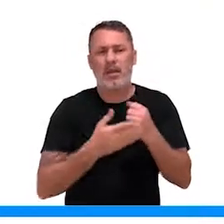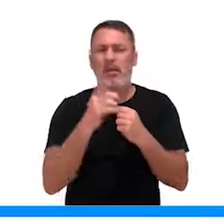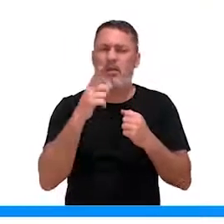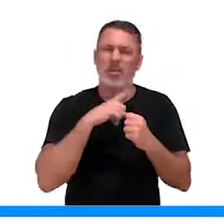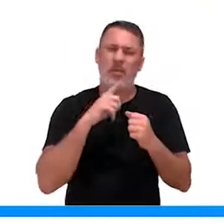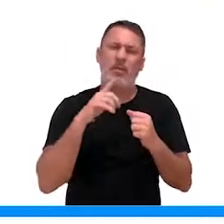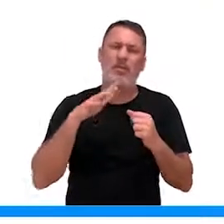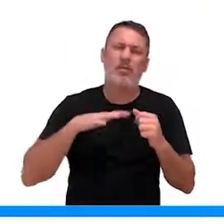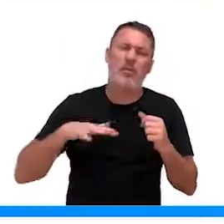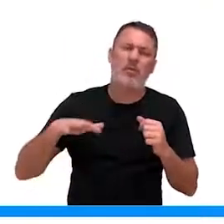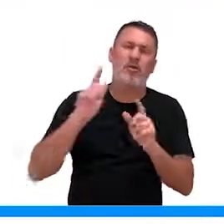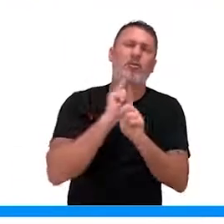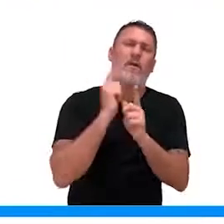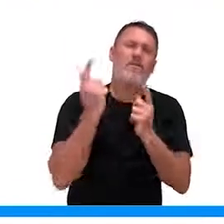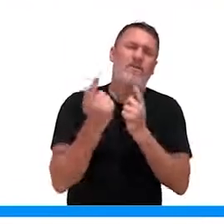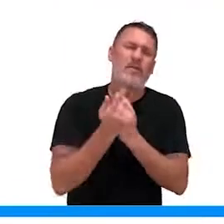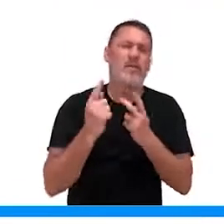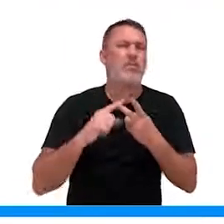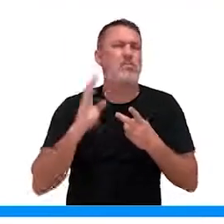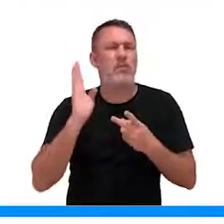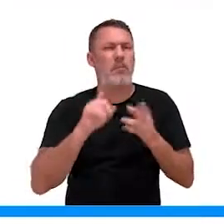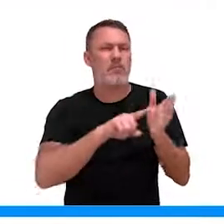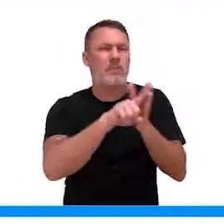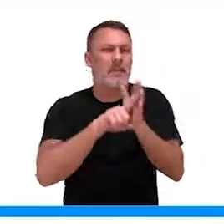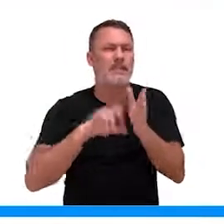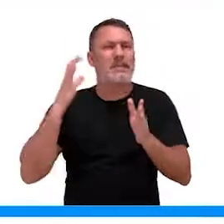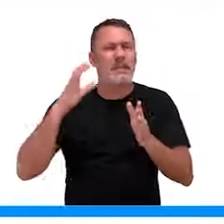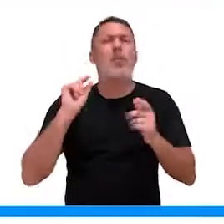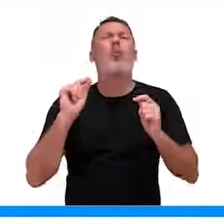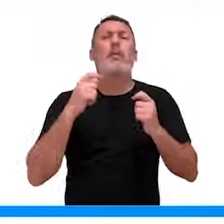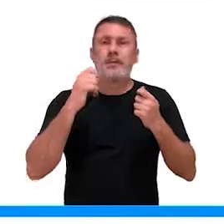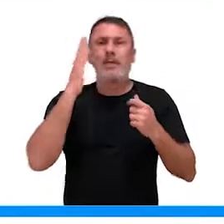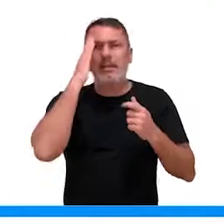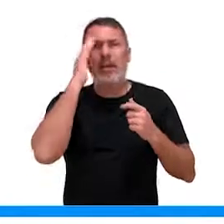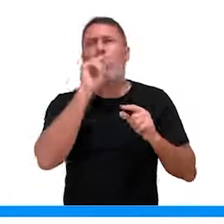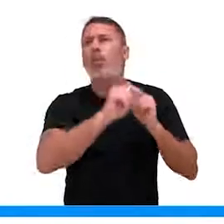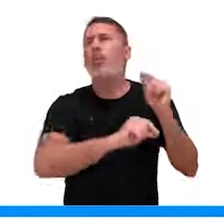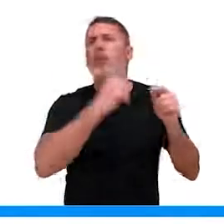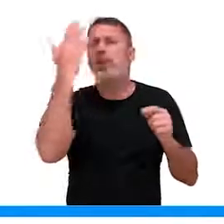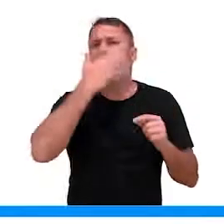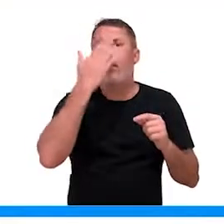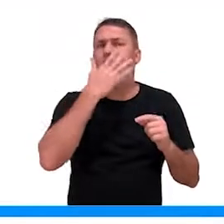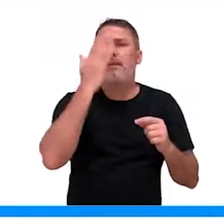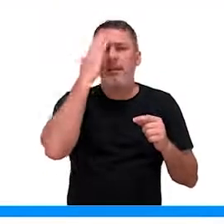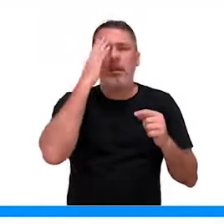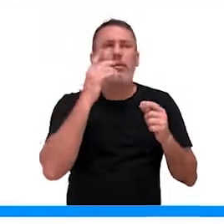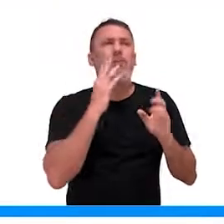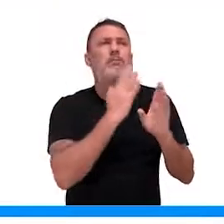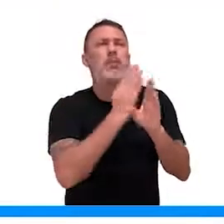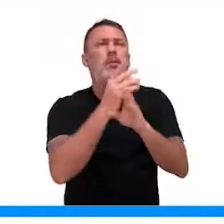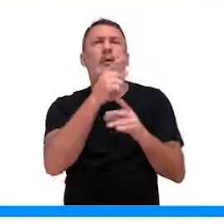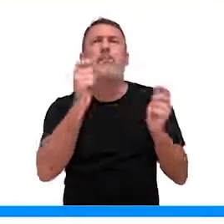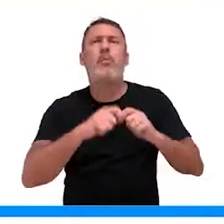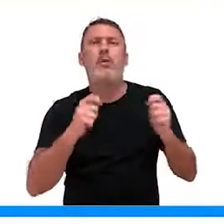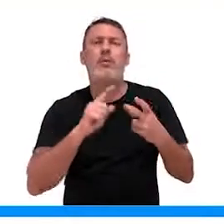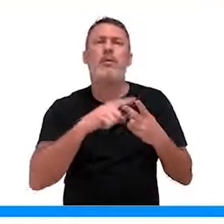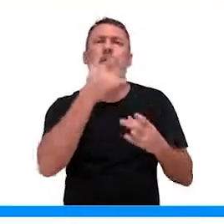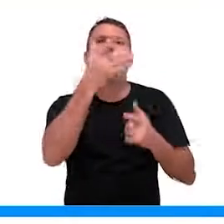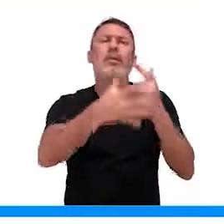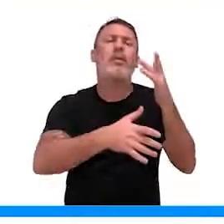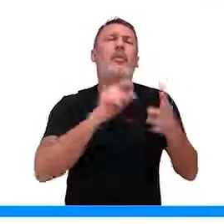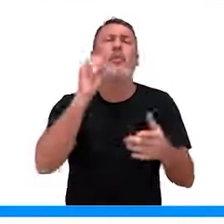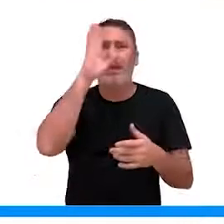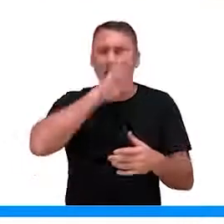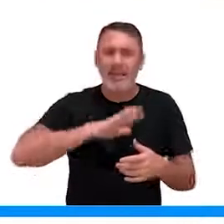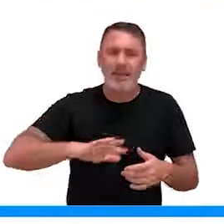muitos geógrafos, biólogos, pesquisadores, cientistas, com o intuito de levantar os recursos e as potencialidades do nosso país